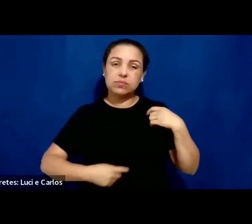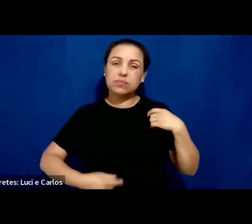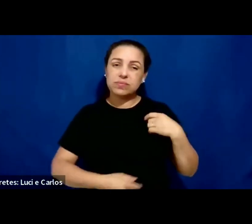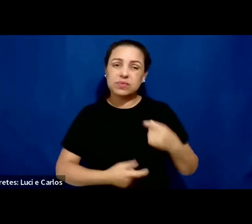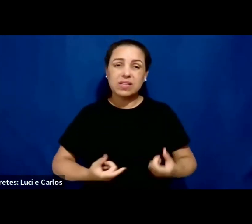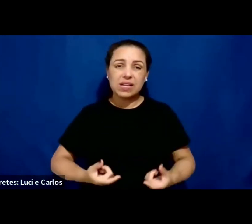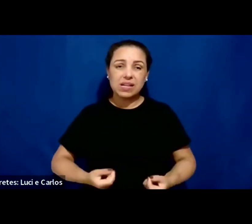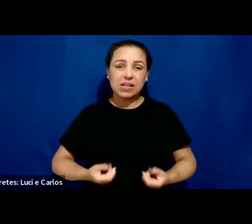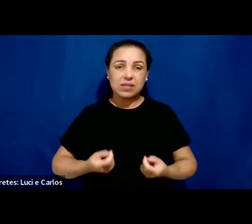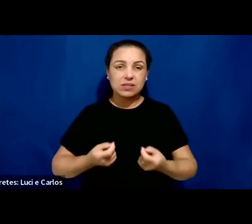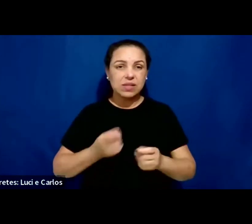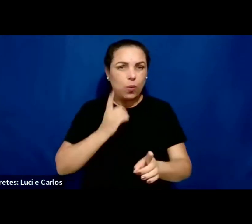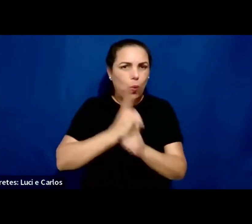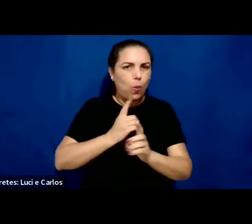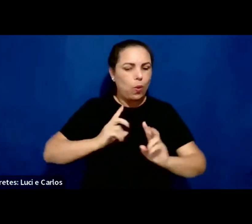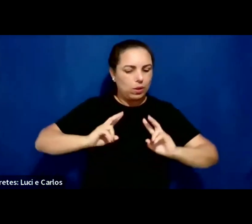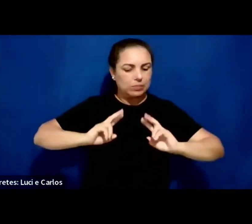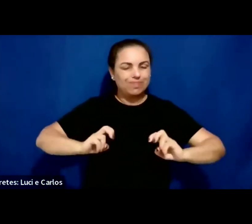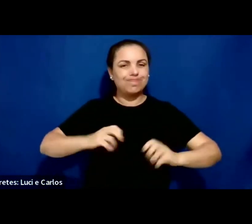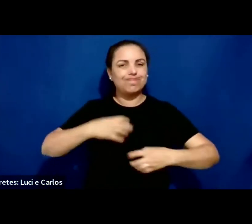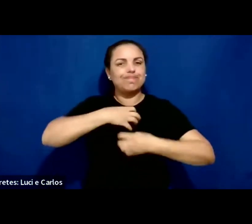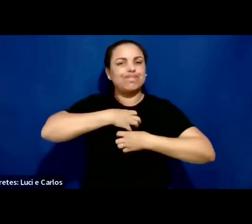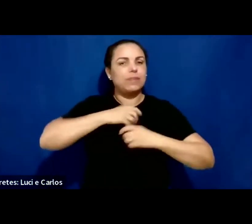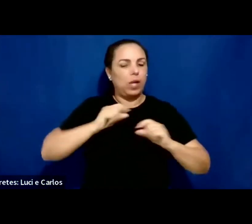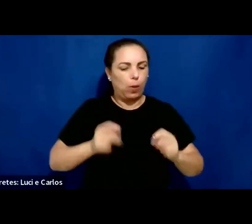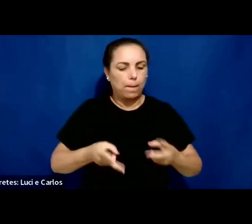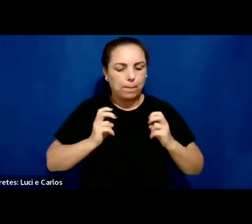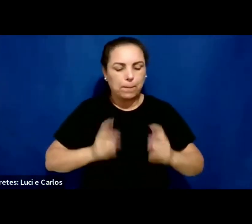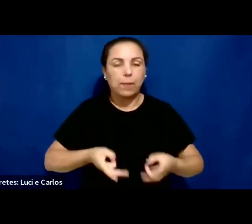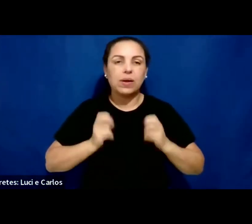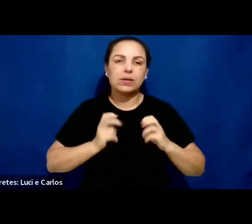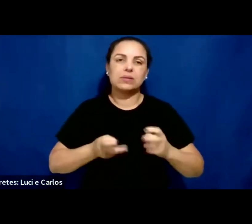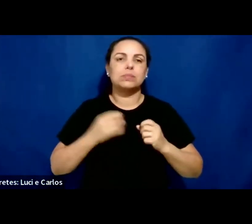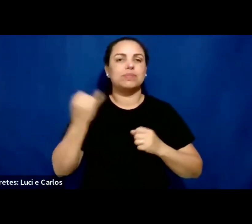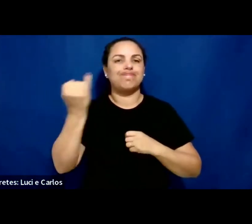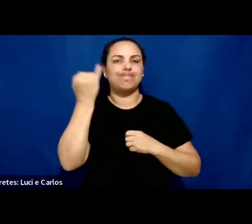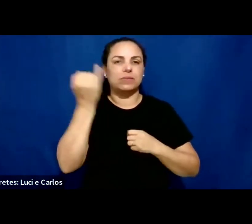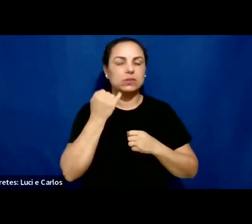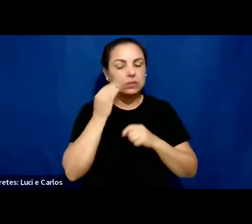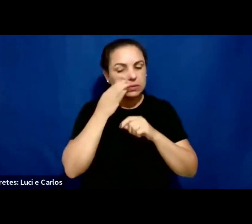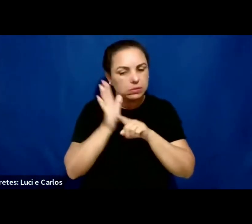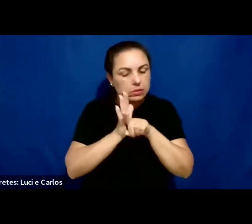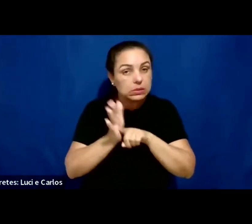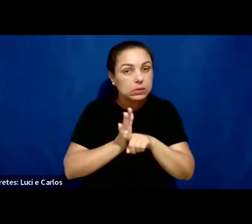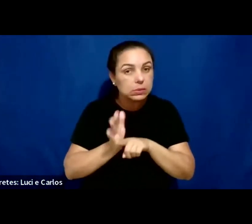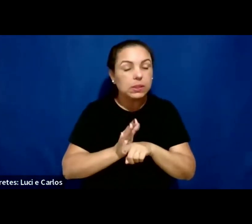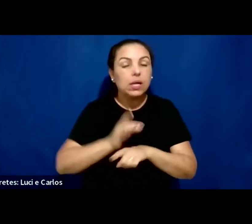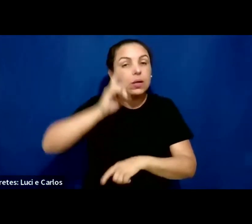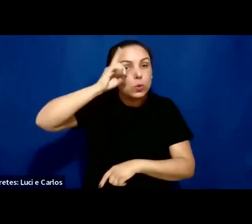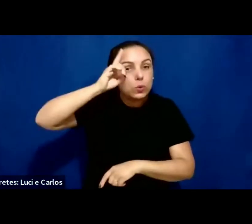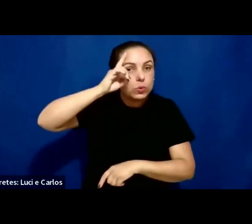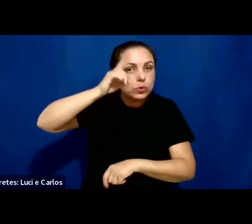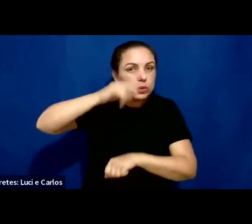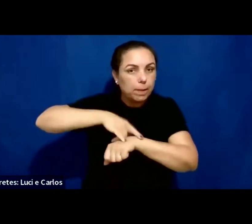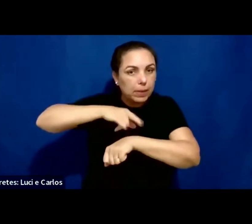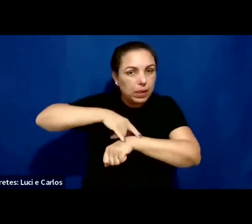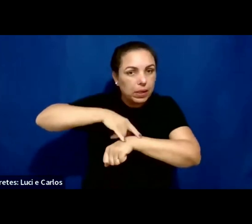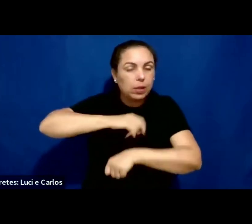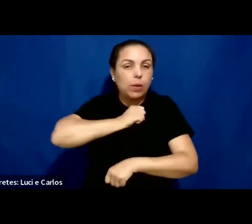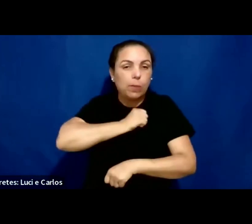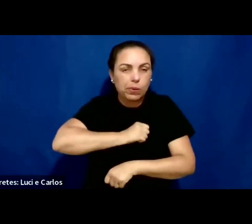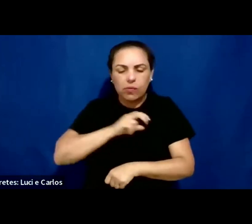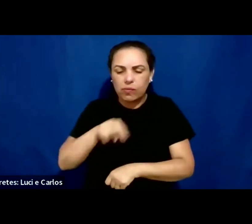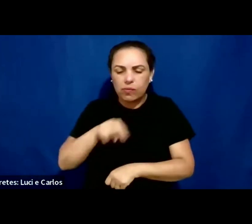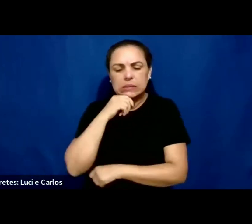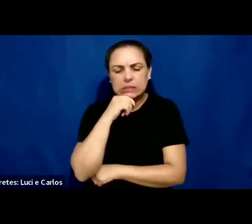que ficar de olho nas suas fezes, sempre, todos os dias. Como são as